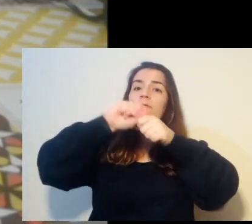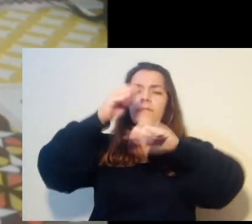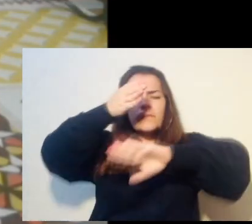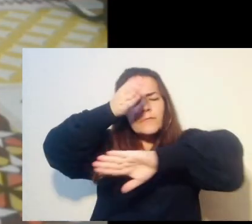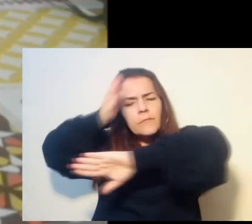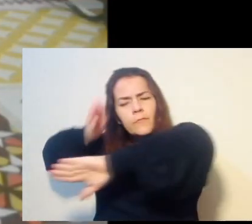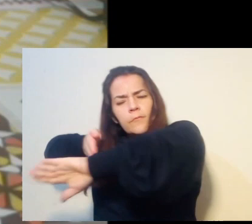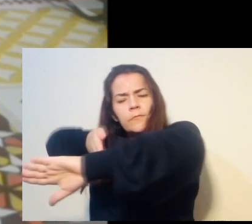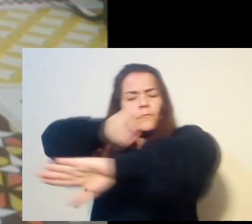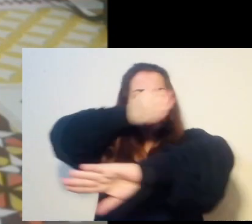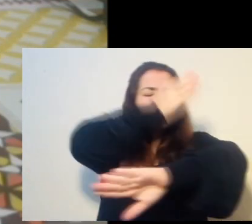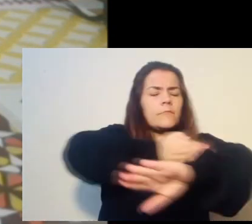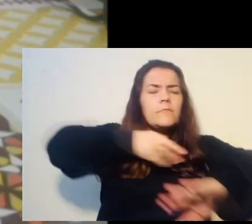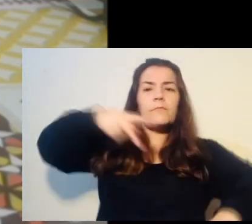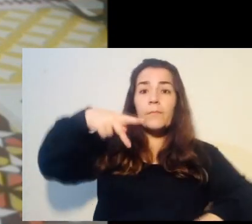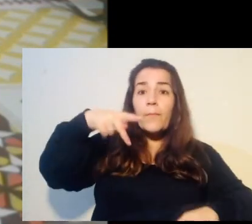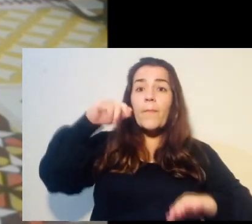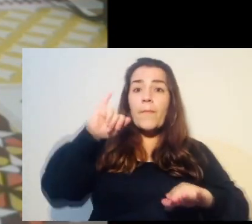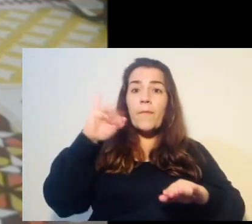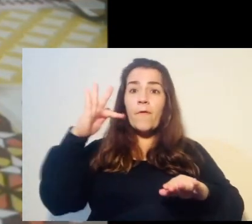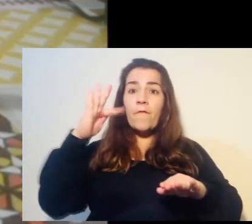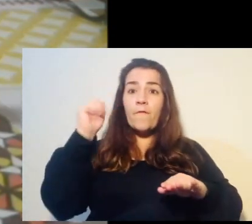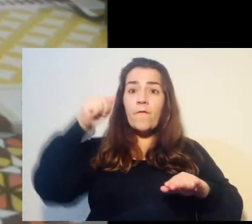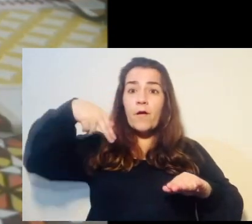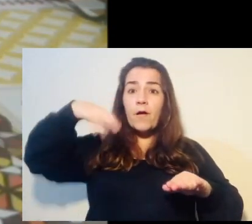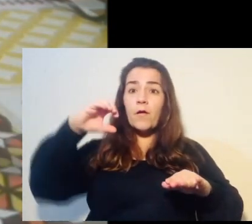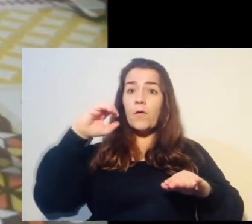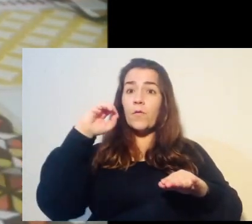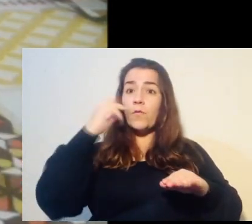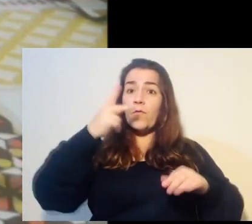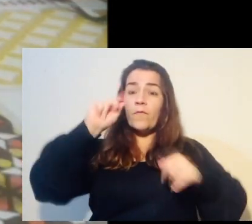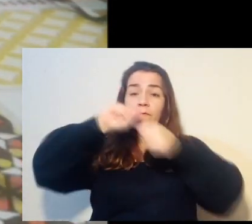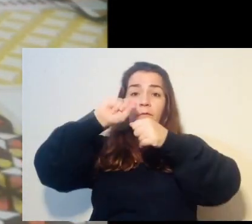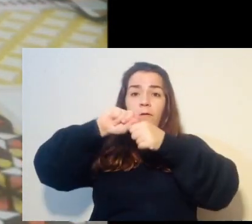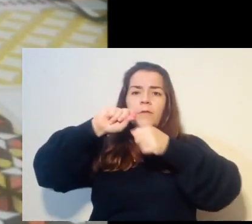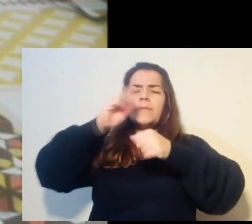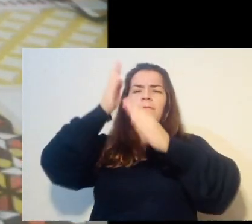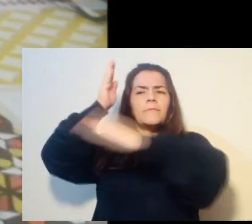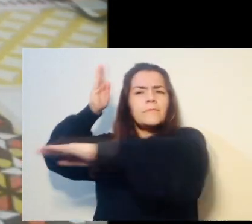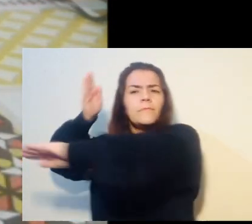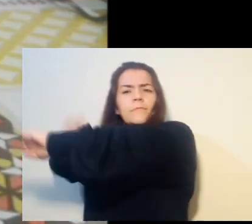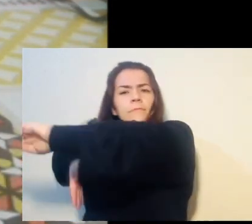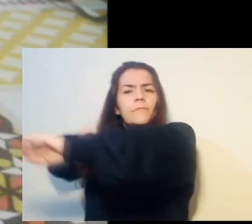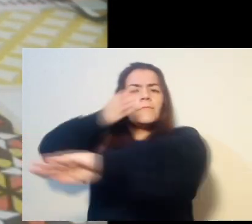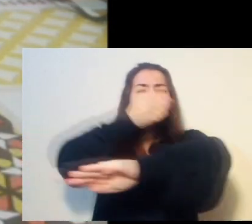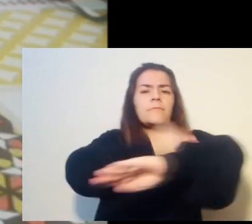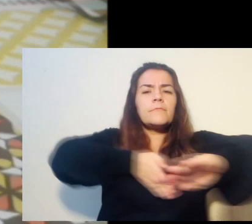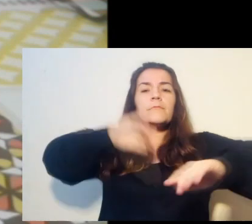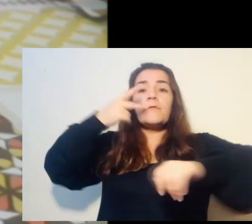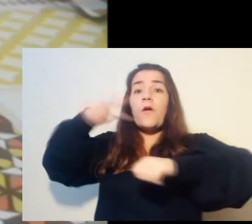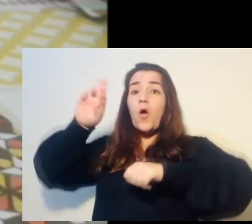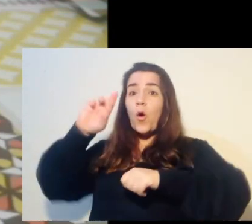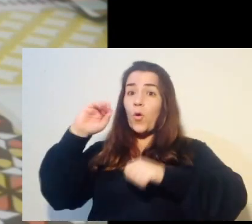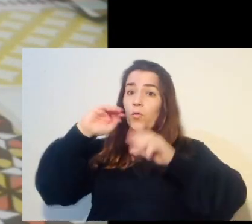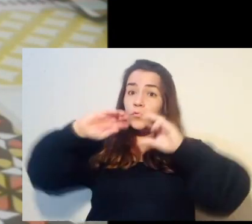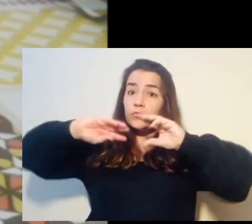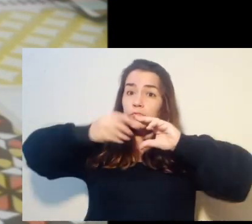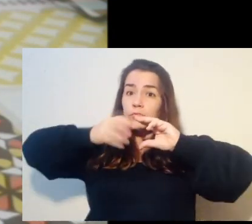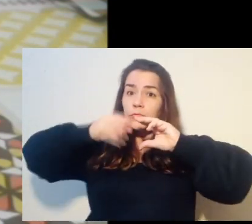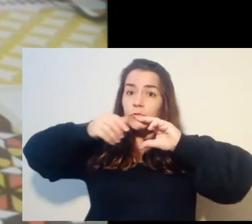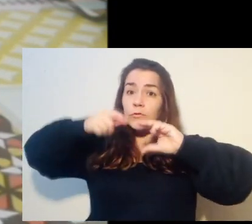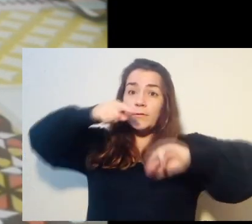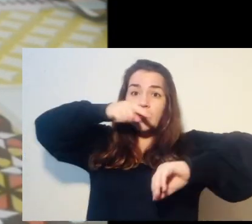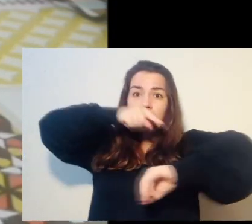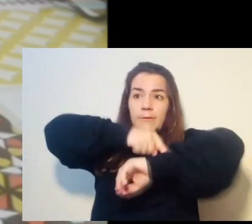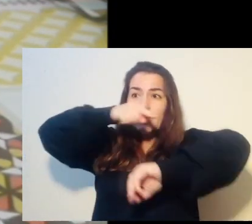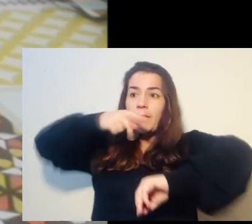lápis para riscar o pífano, o cano, então eu fiz o risco em torno para saber que a minha rolha está